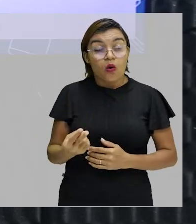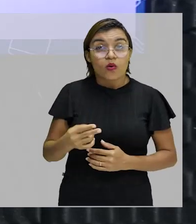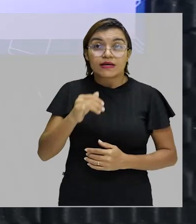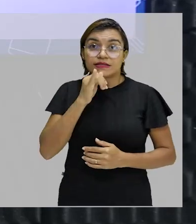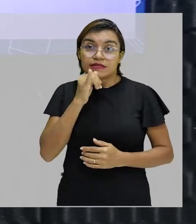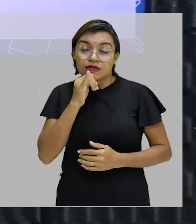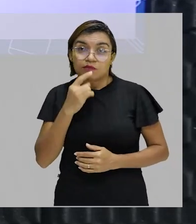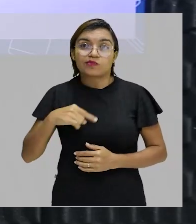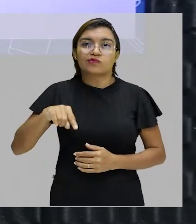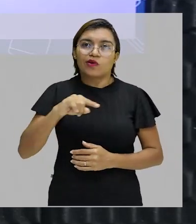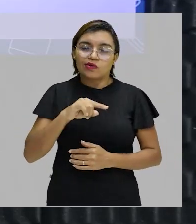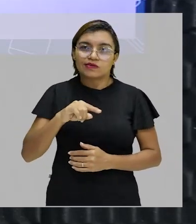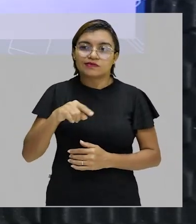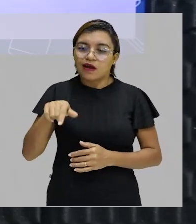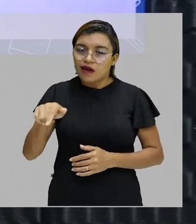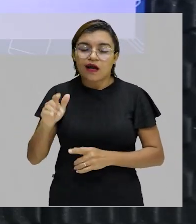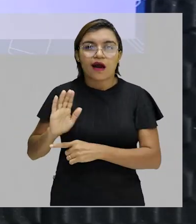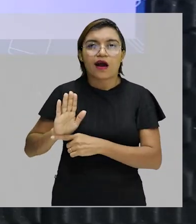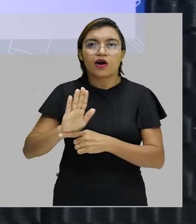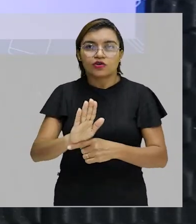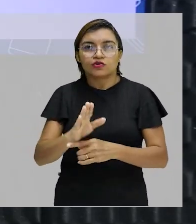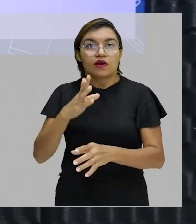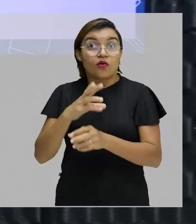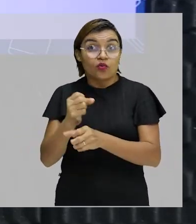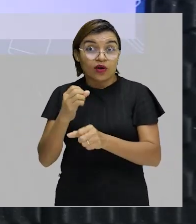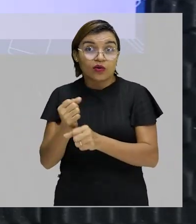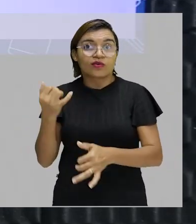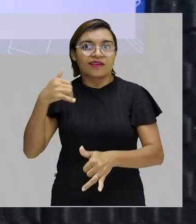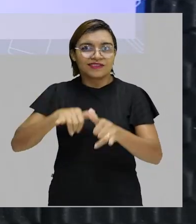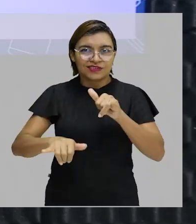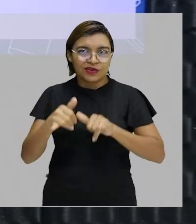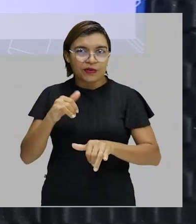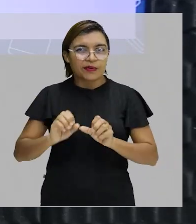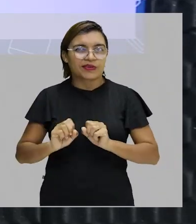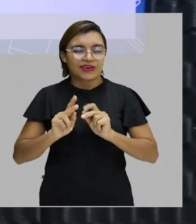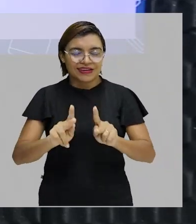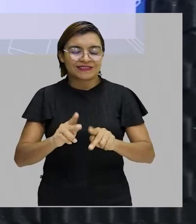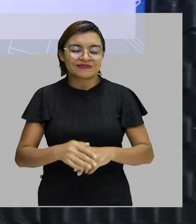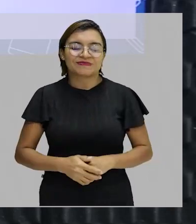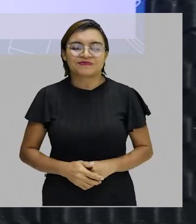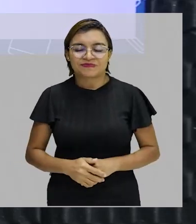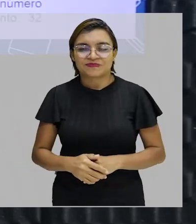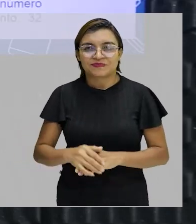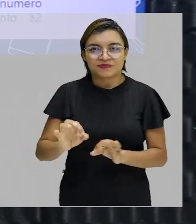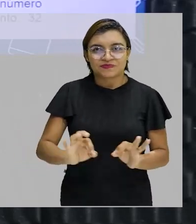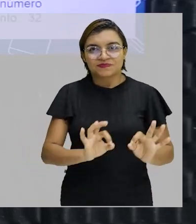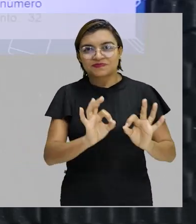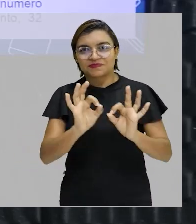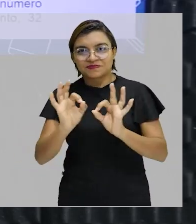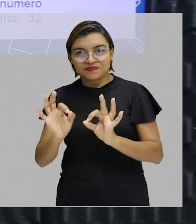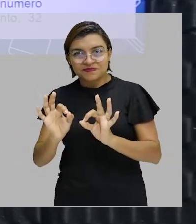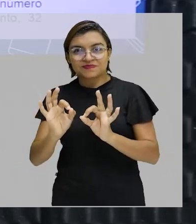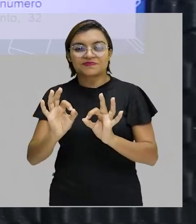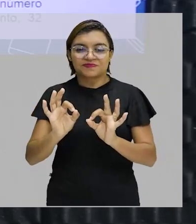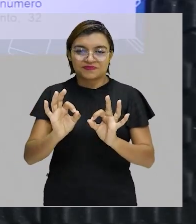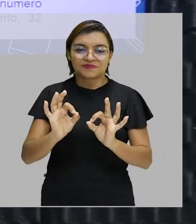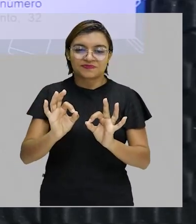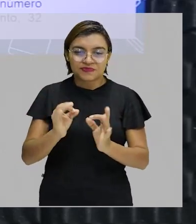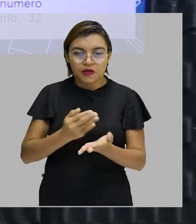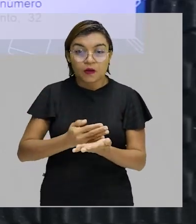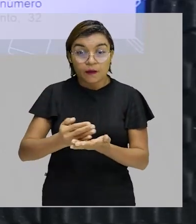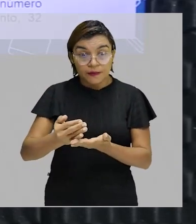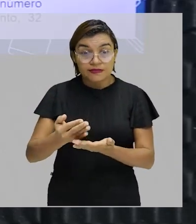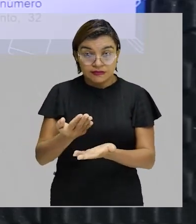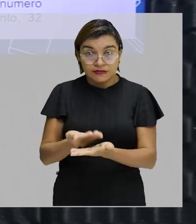a gente executar o cálculo estequiométrico. Show de bola? Então, acompanhe direitinho. Vamos